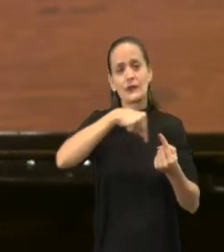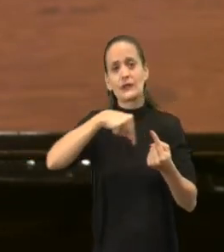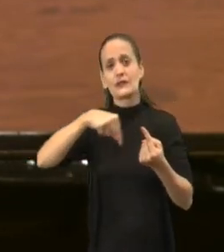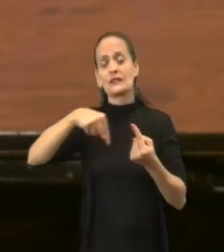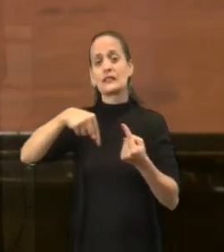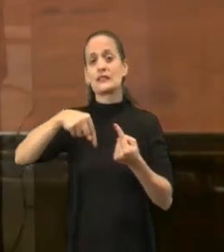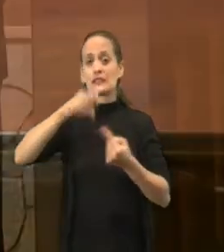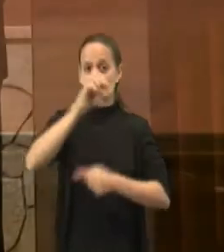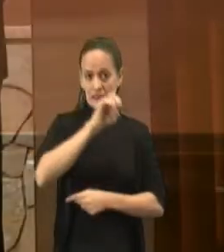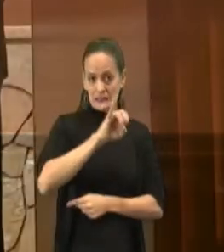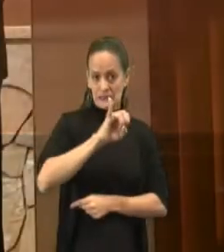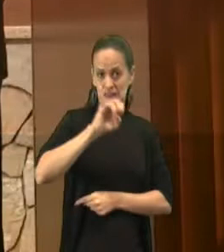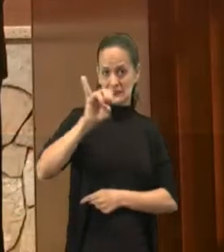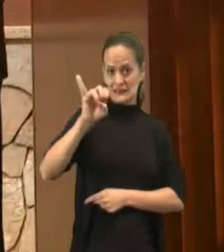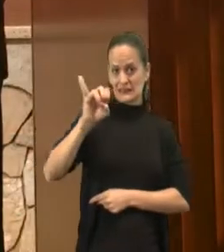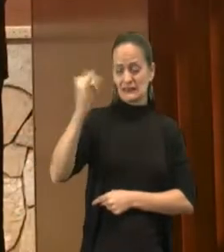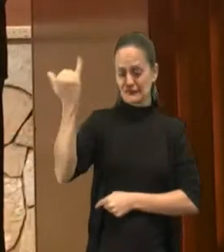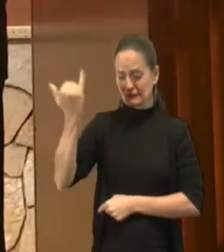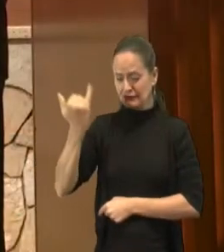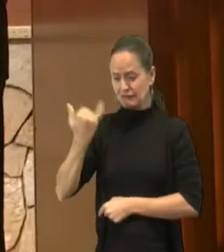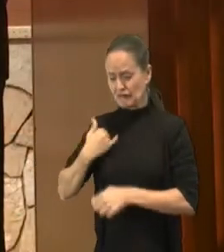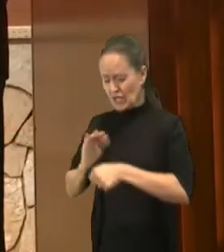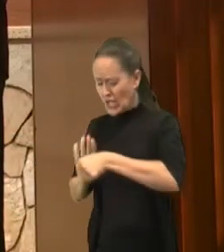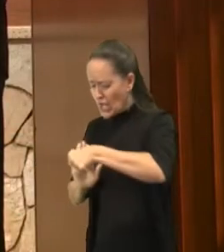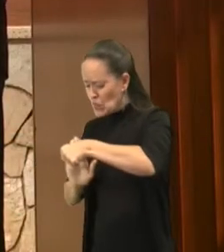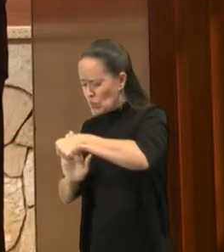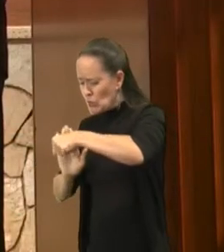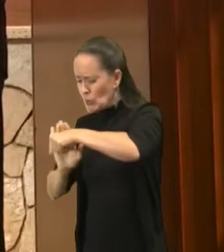cobrirão e a noite